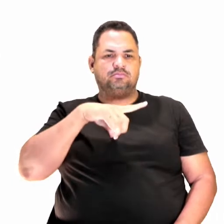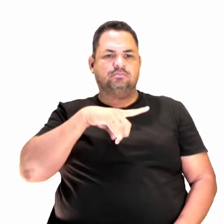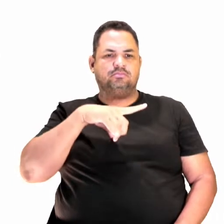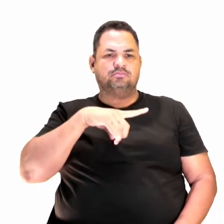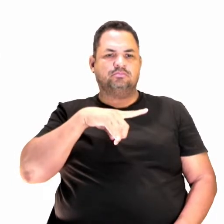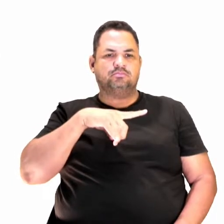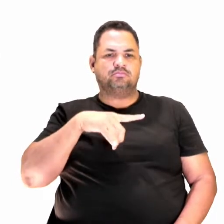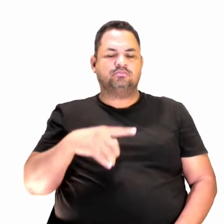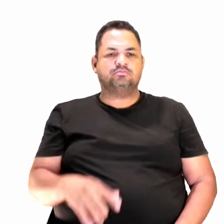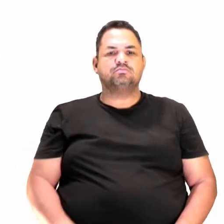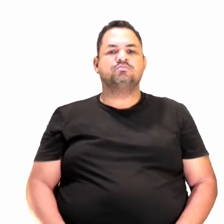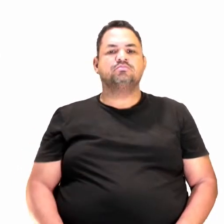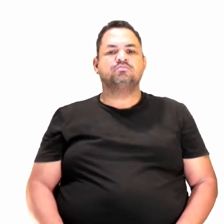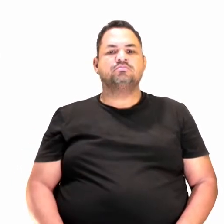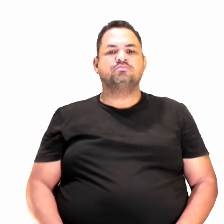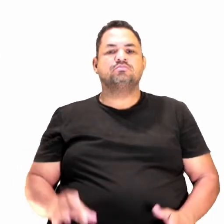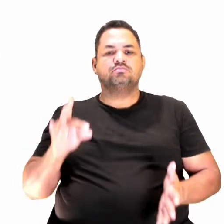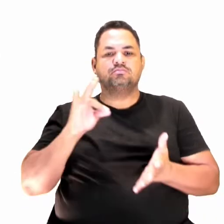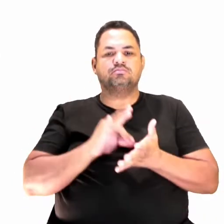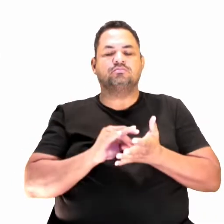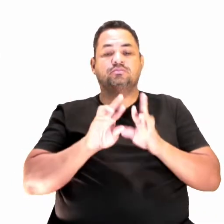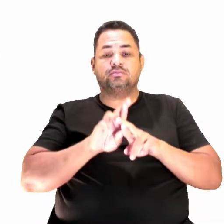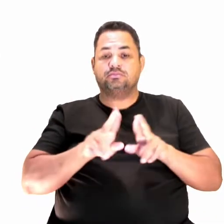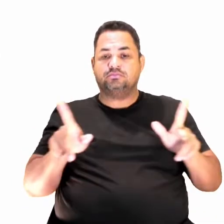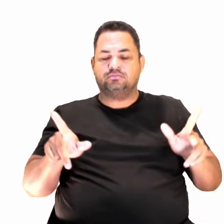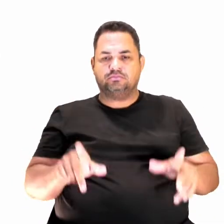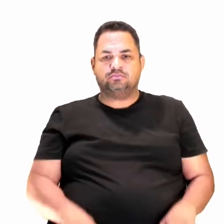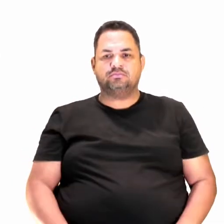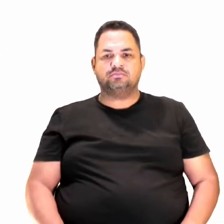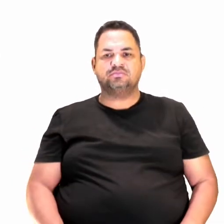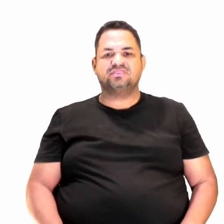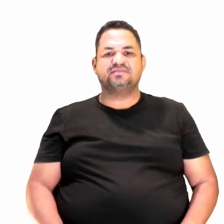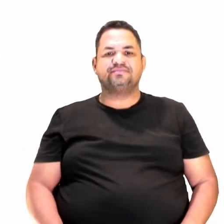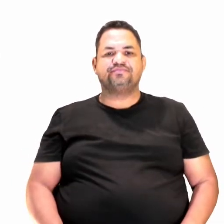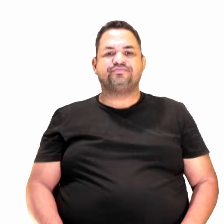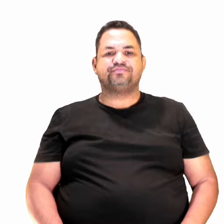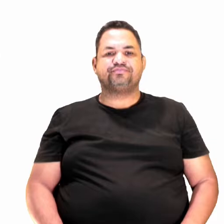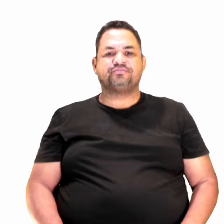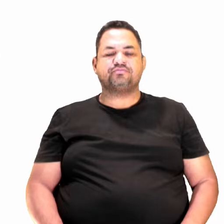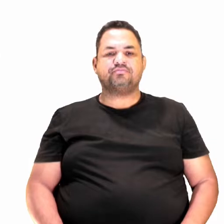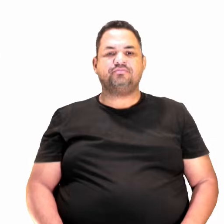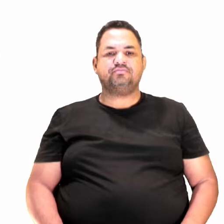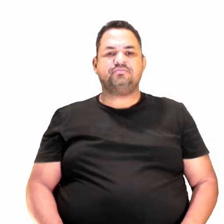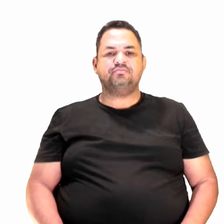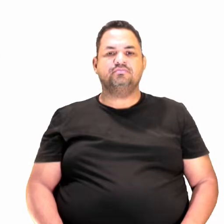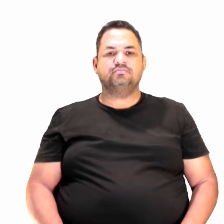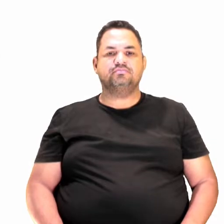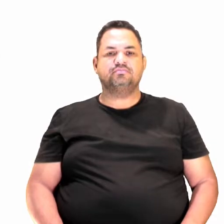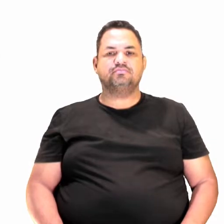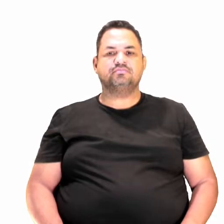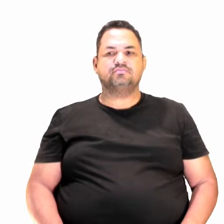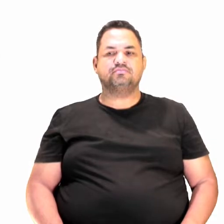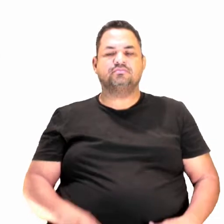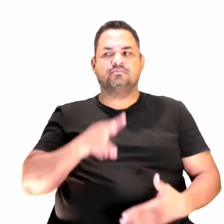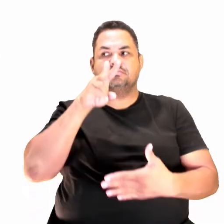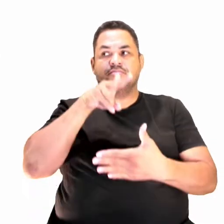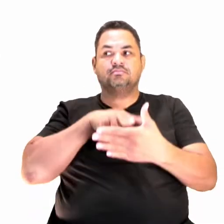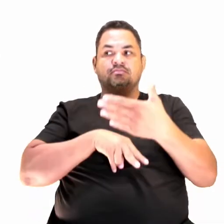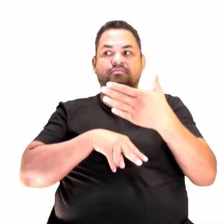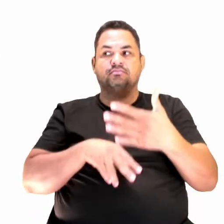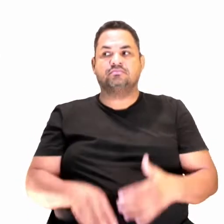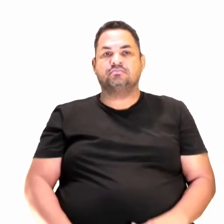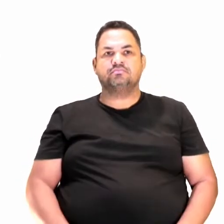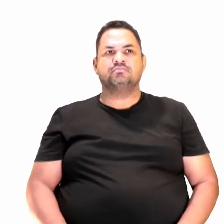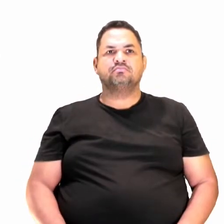uma distorção da realidade, né? Então, olha só. Vamos começar a leitura.